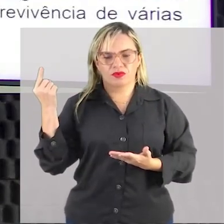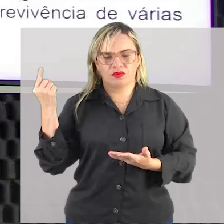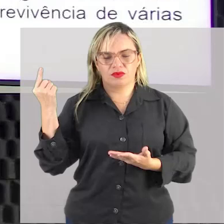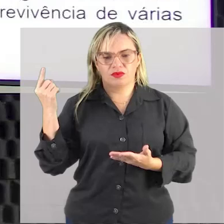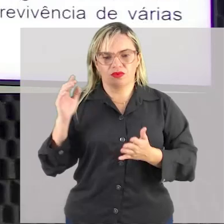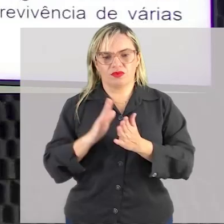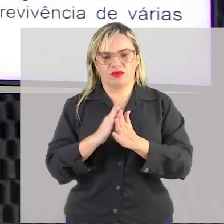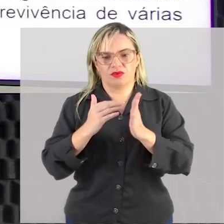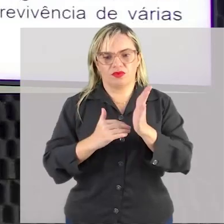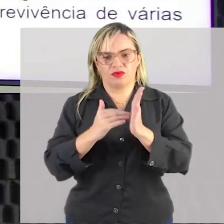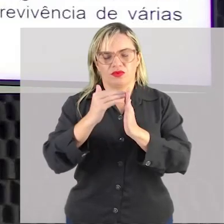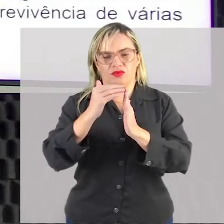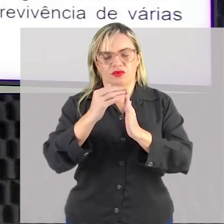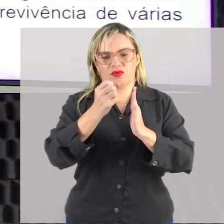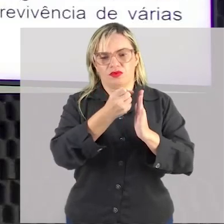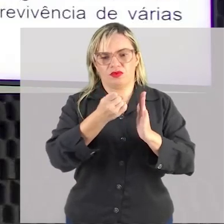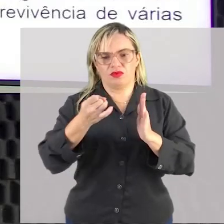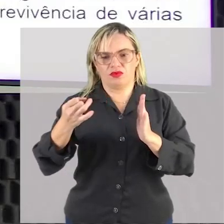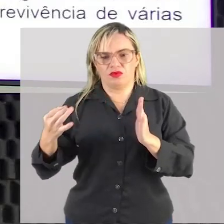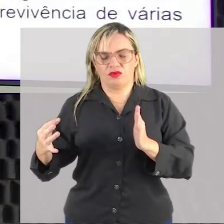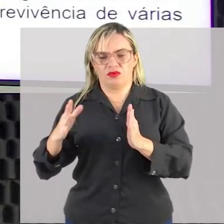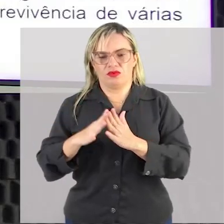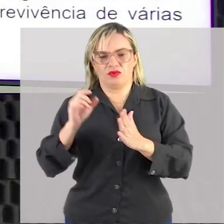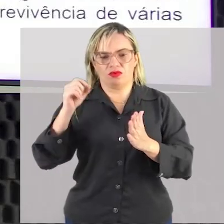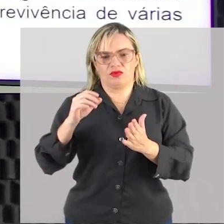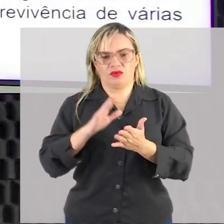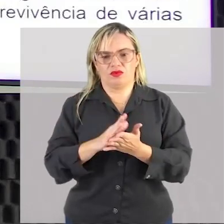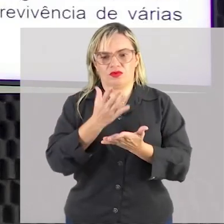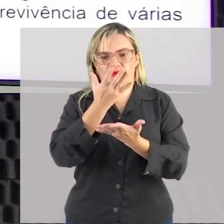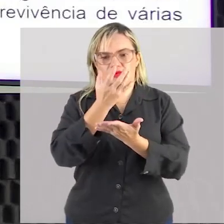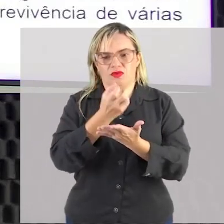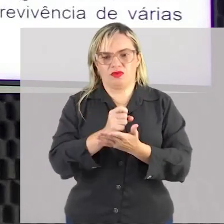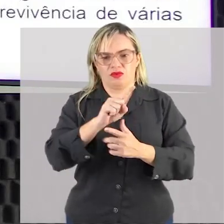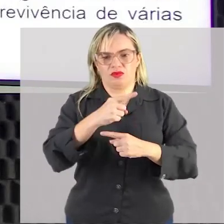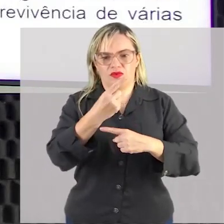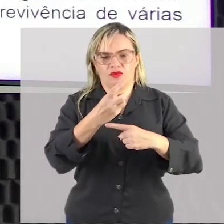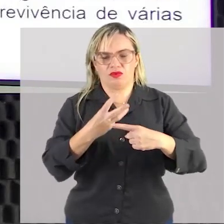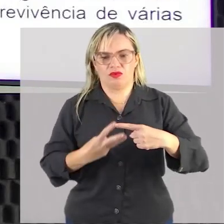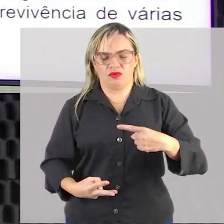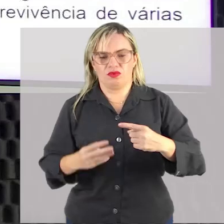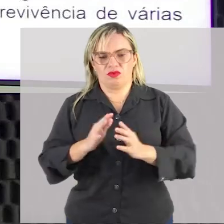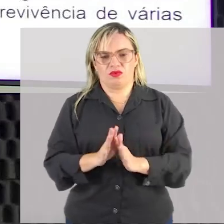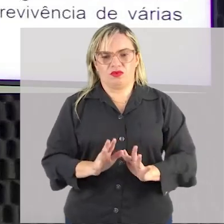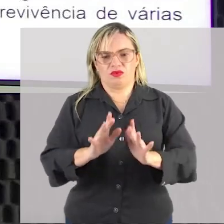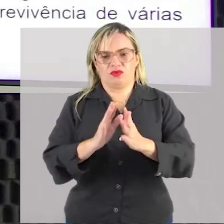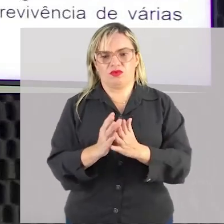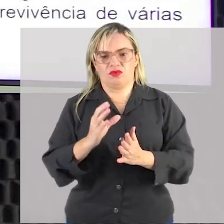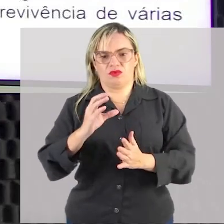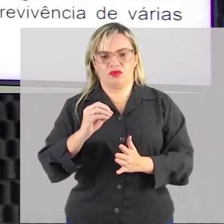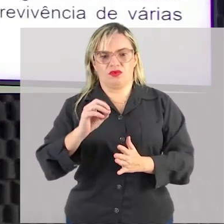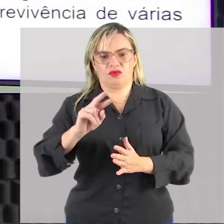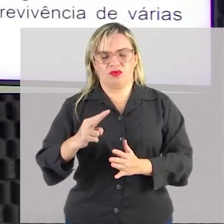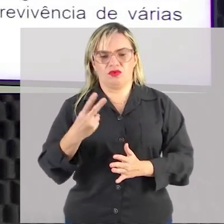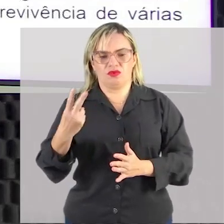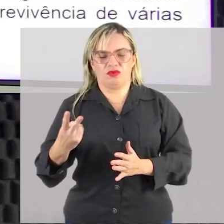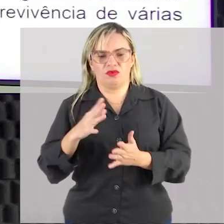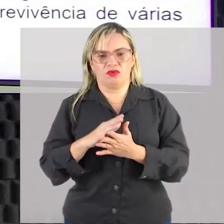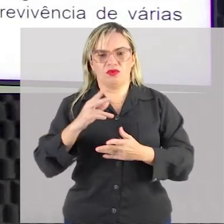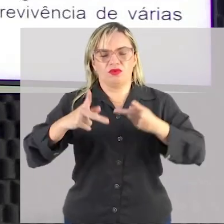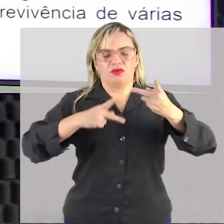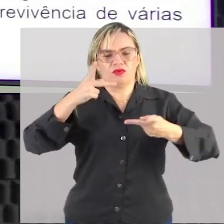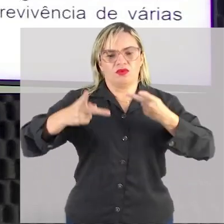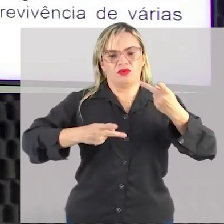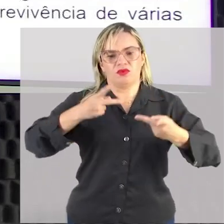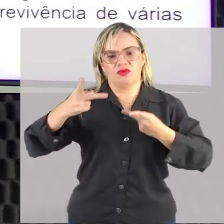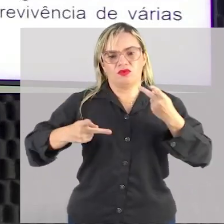Então está aumentando a quantidade, olha o que ele está falando, absorve em cerca de um terço das emissões de CO2. Então eu estou